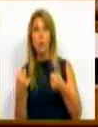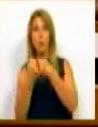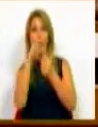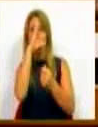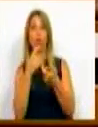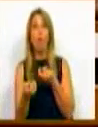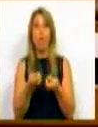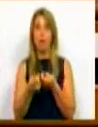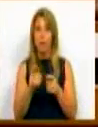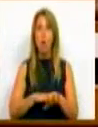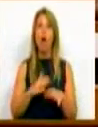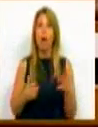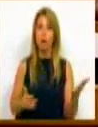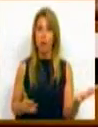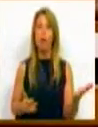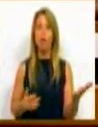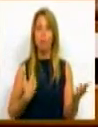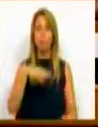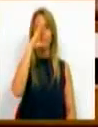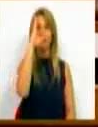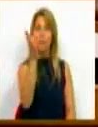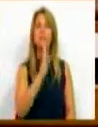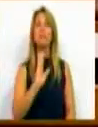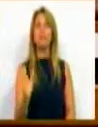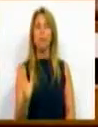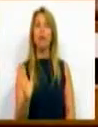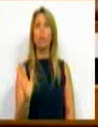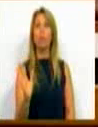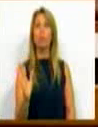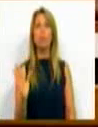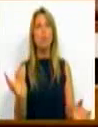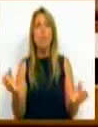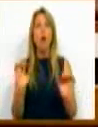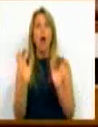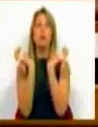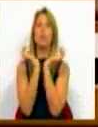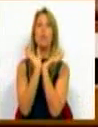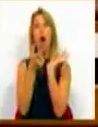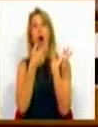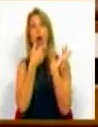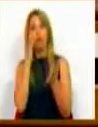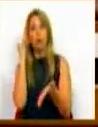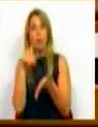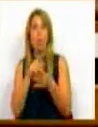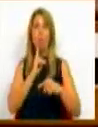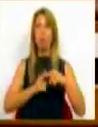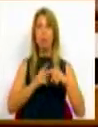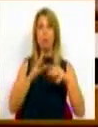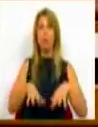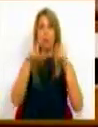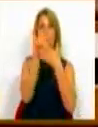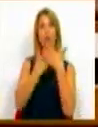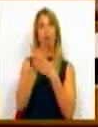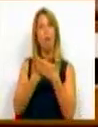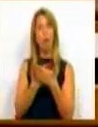à esquerda. Sabemos que não há segurança social sem o salto positivo do desenvolvimento